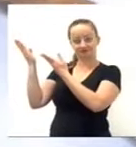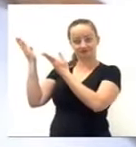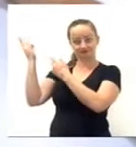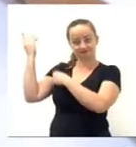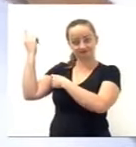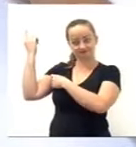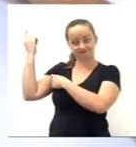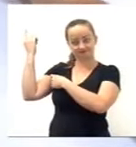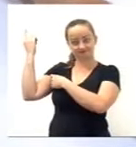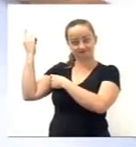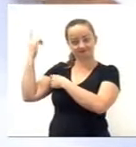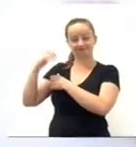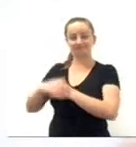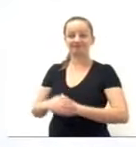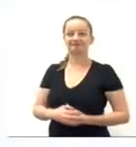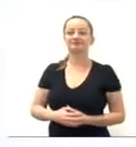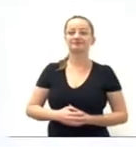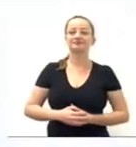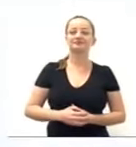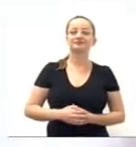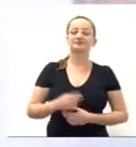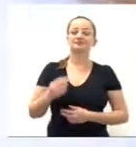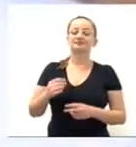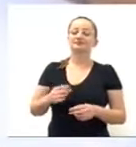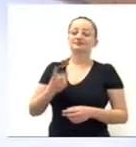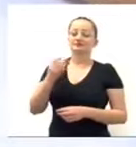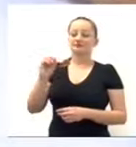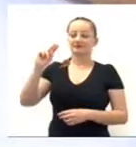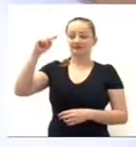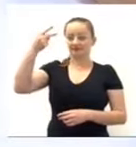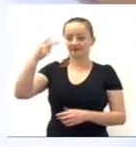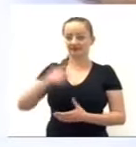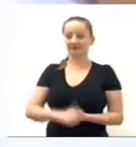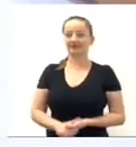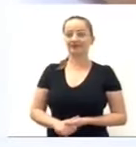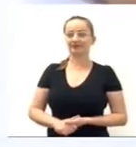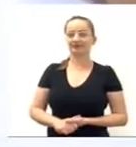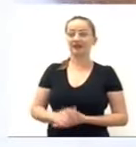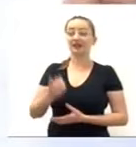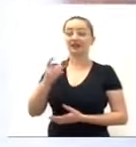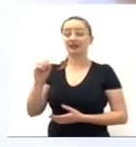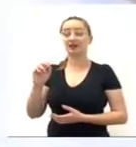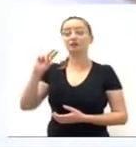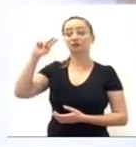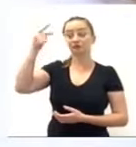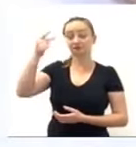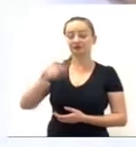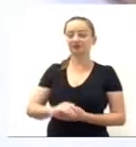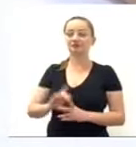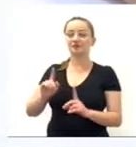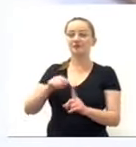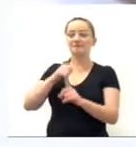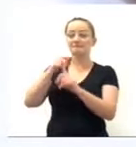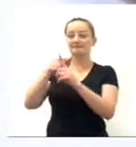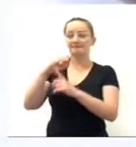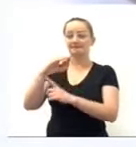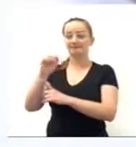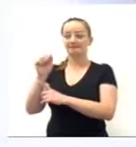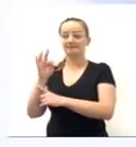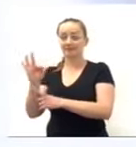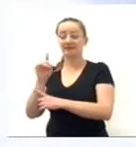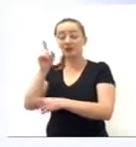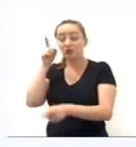Hipotenusa, 20 ao quadrado. Cateto, 10 ao quadrado. Mais o cateto, é isso que eu